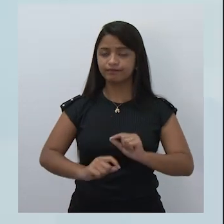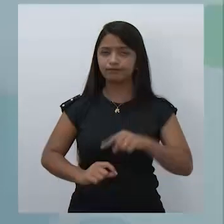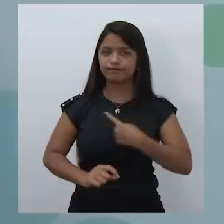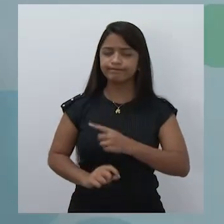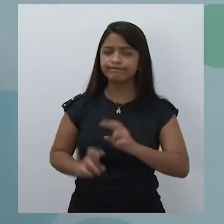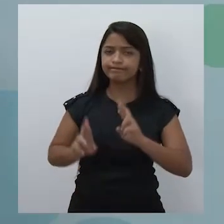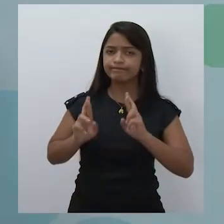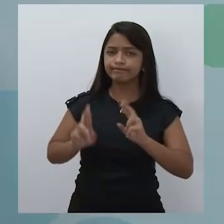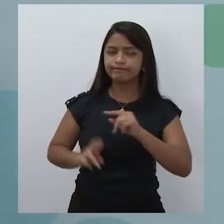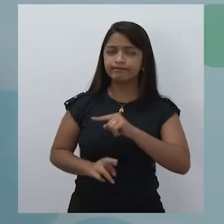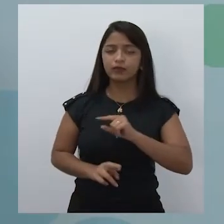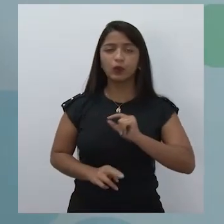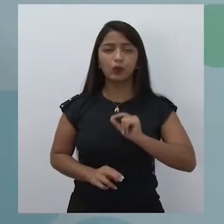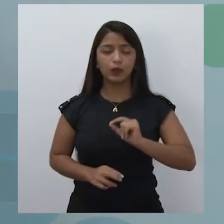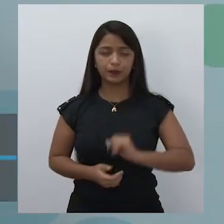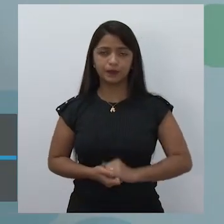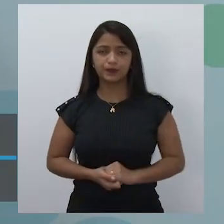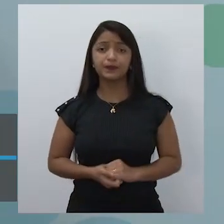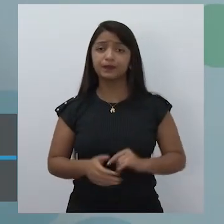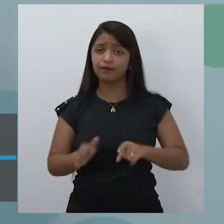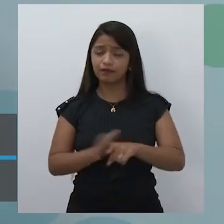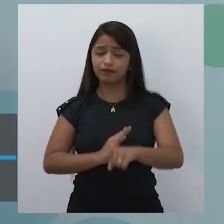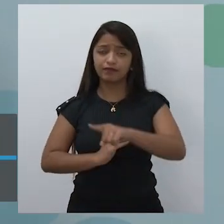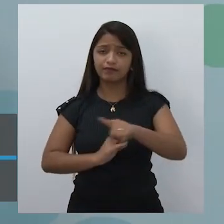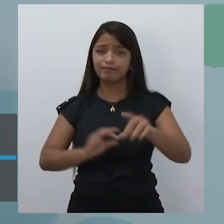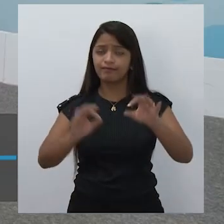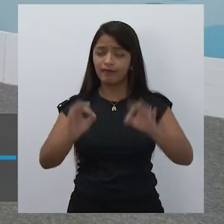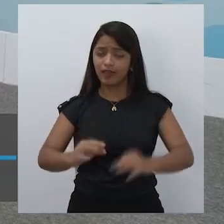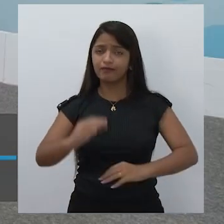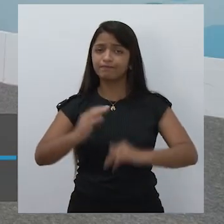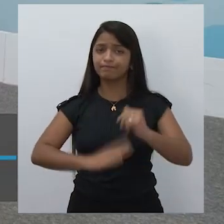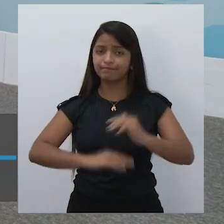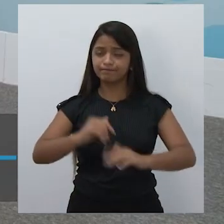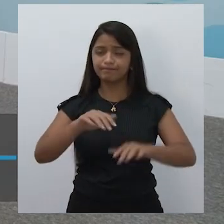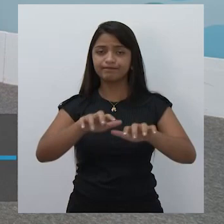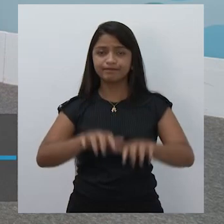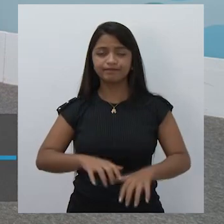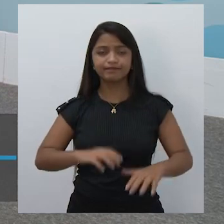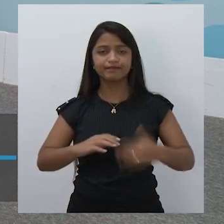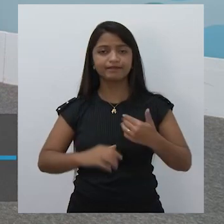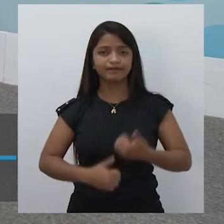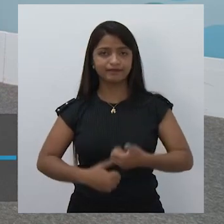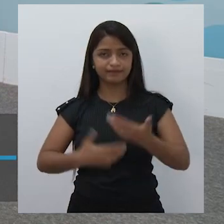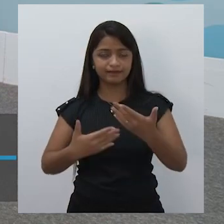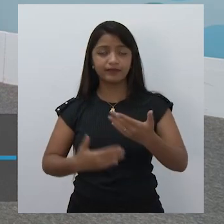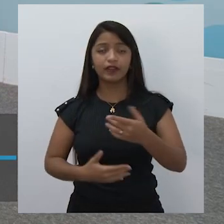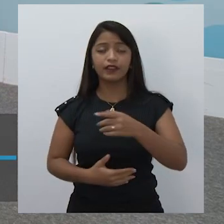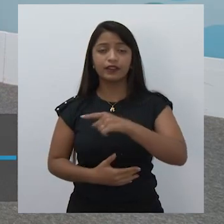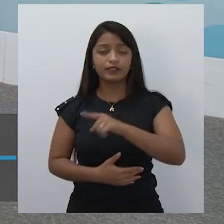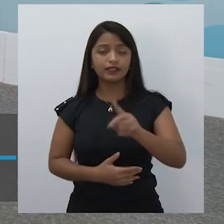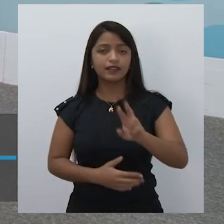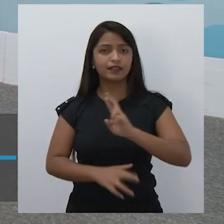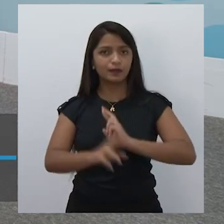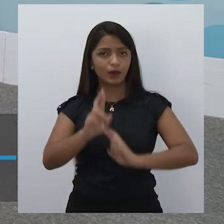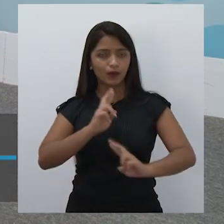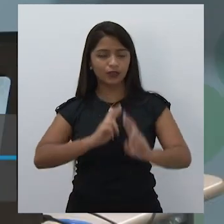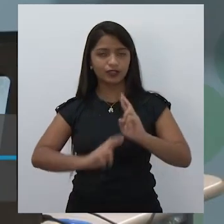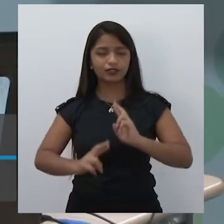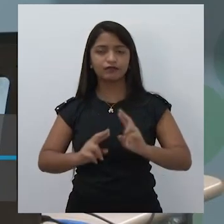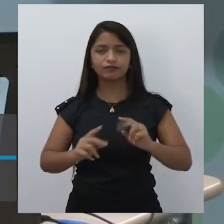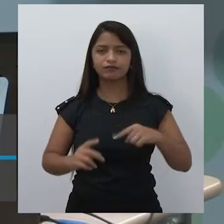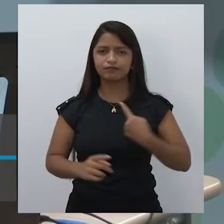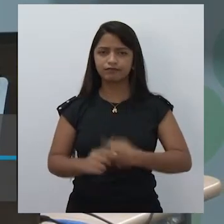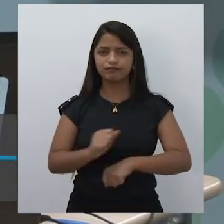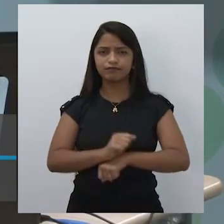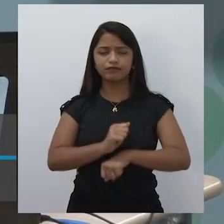São questões para mão na massa mesmo, né, Tânia? Para mão na massa. E nós vamos aguardar as respostas, né? Acho